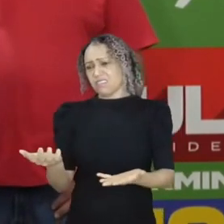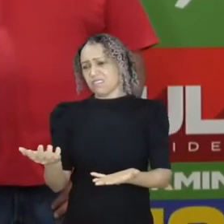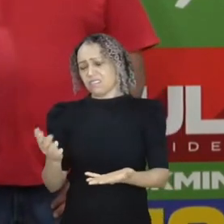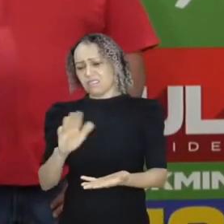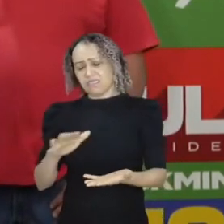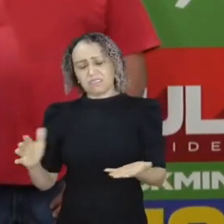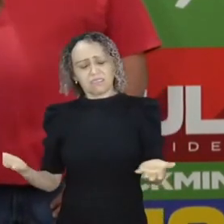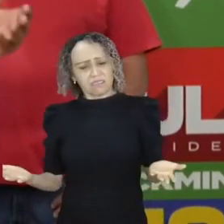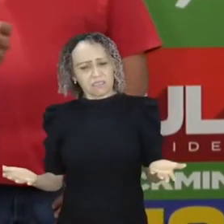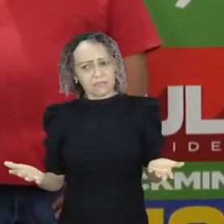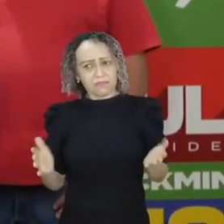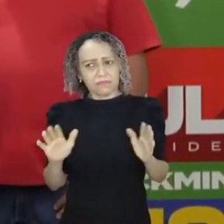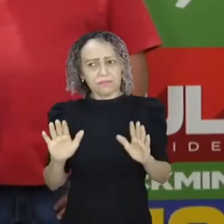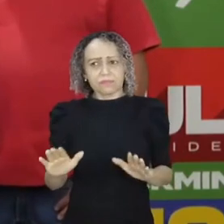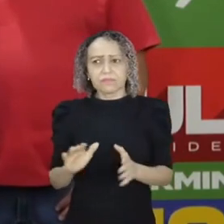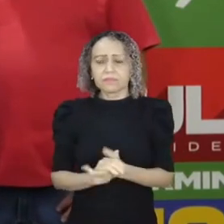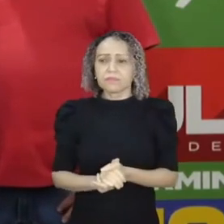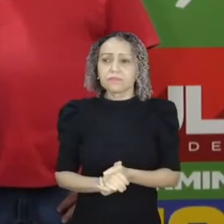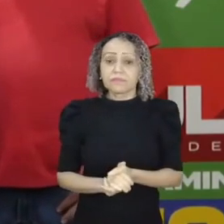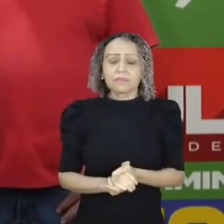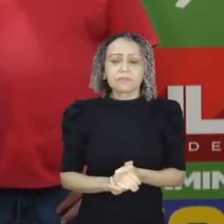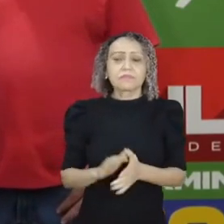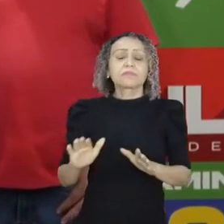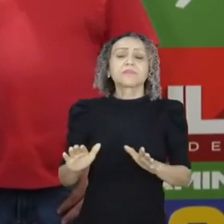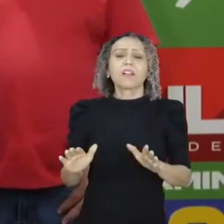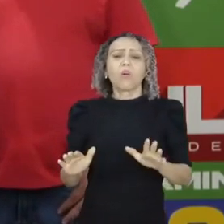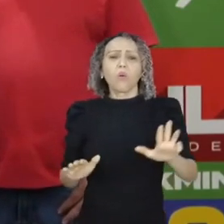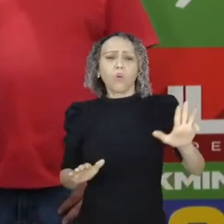O Lula já está em empate técnico com o Bolsonaro. O